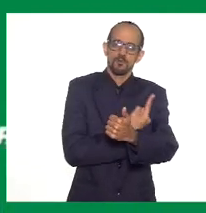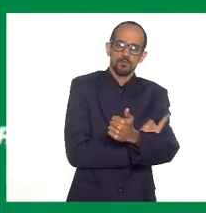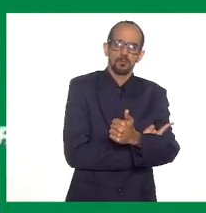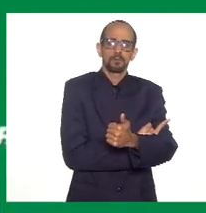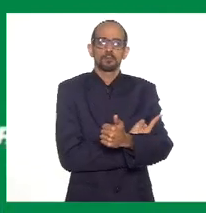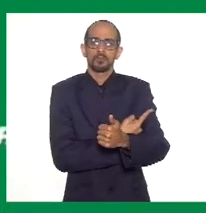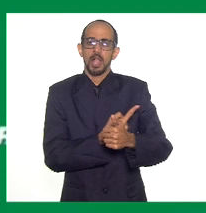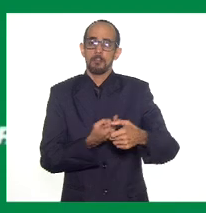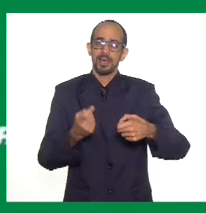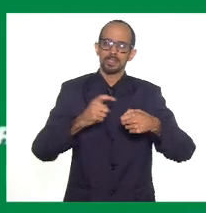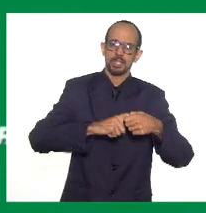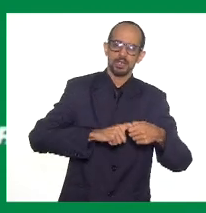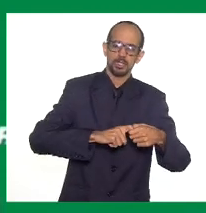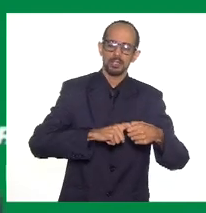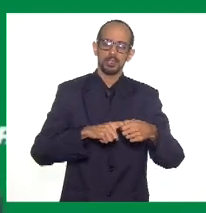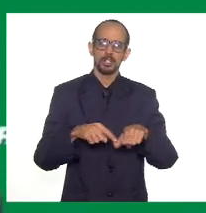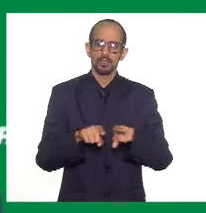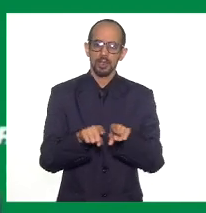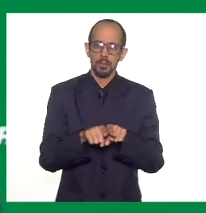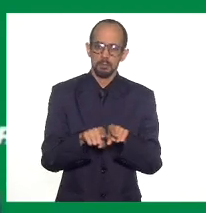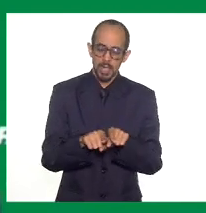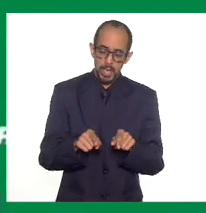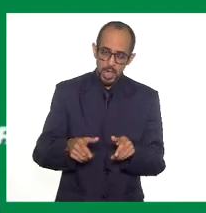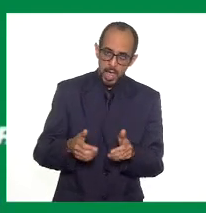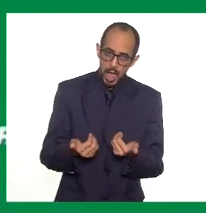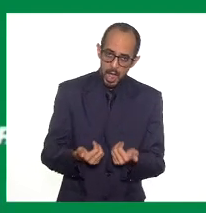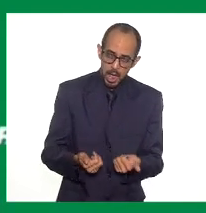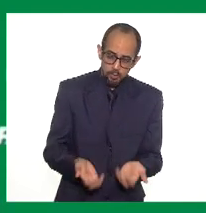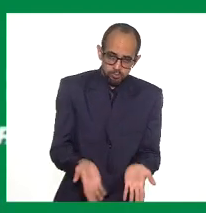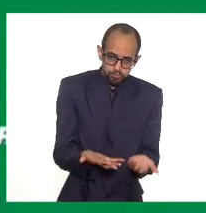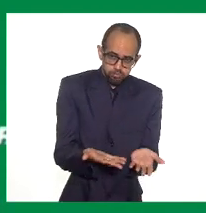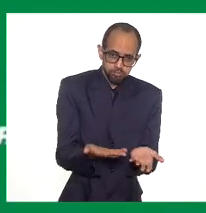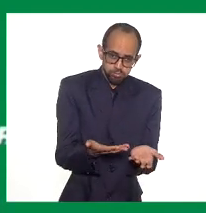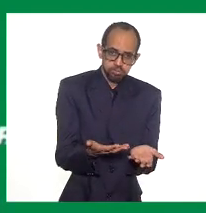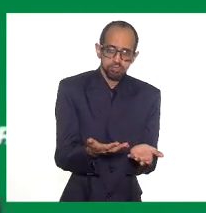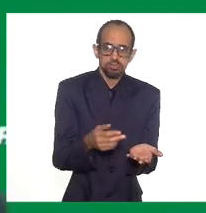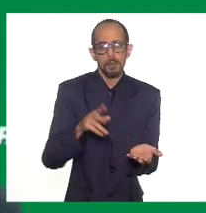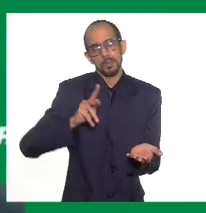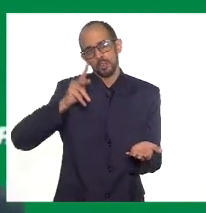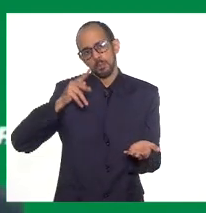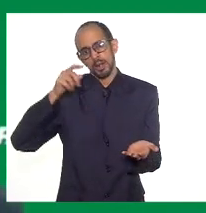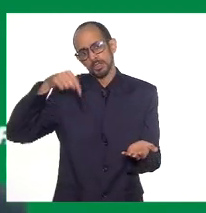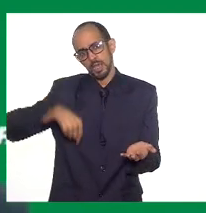a parceria, né, e a contribuição da Petrobras com seus fornecedores aqui no Rio.